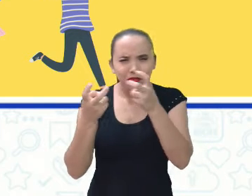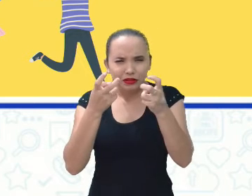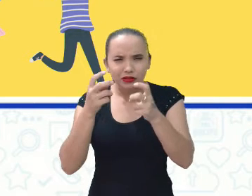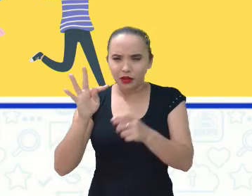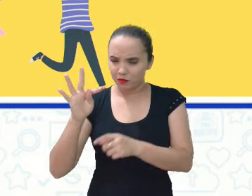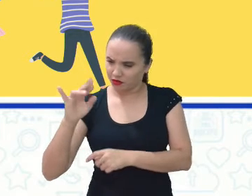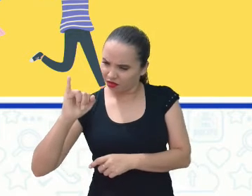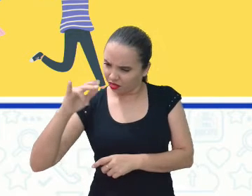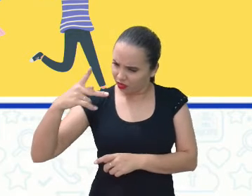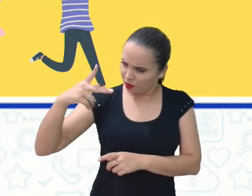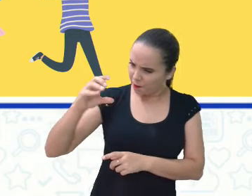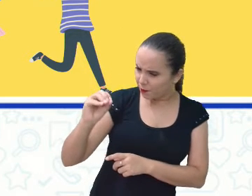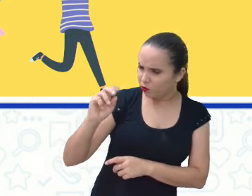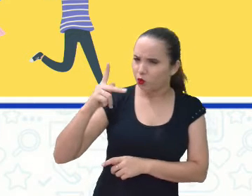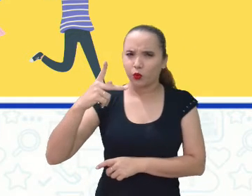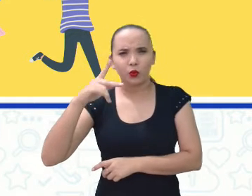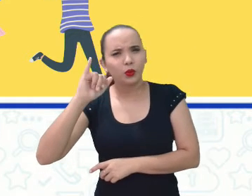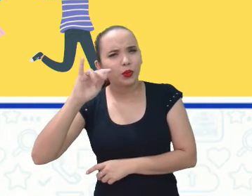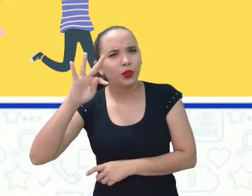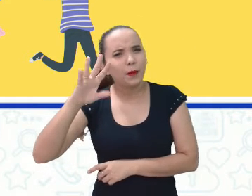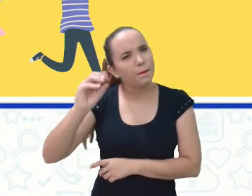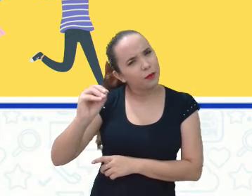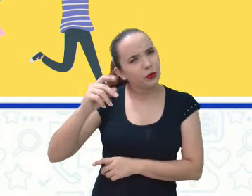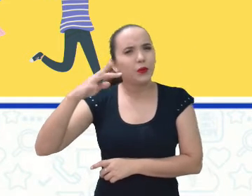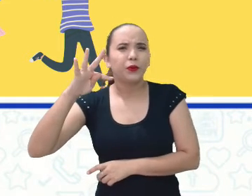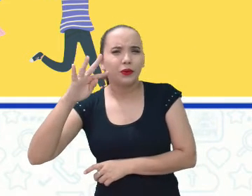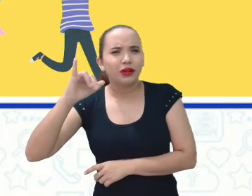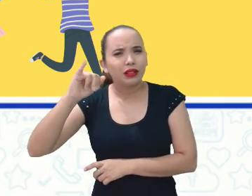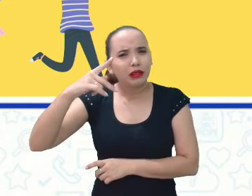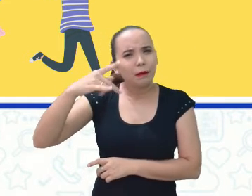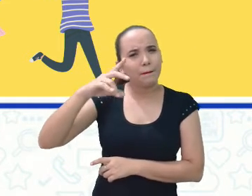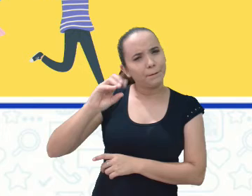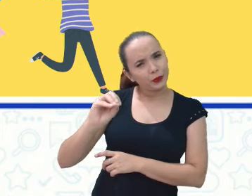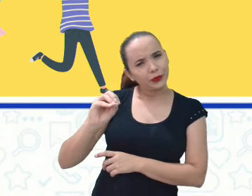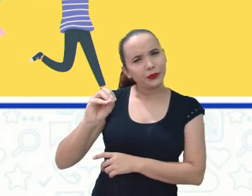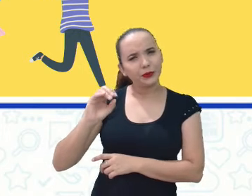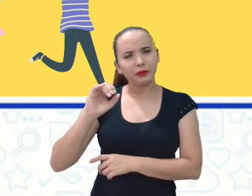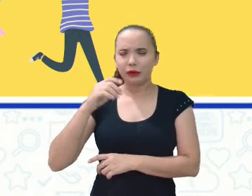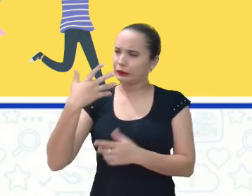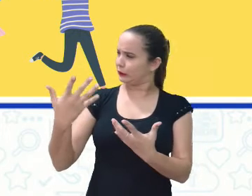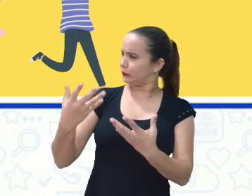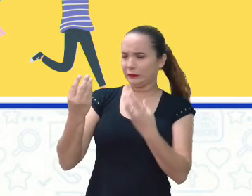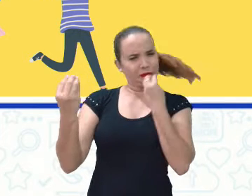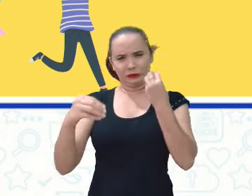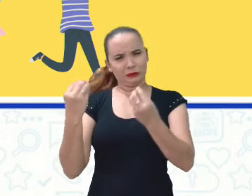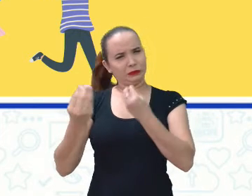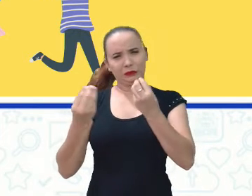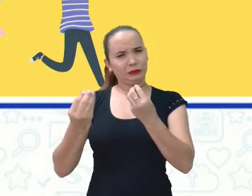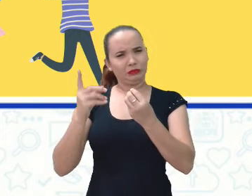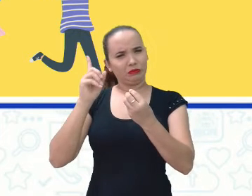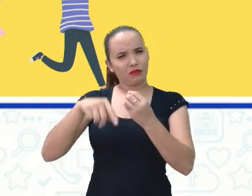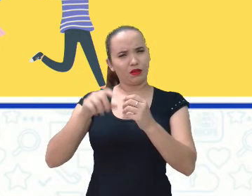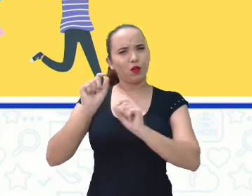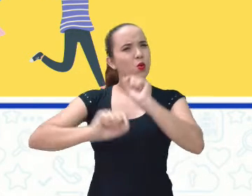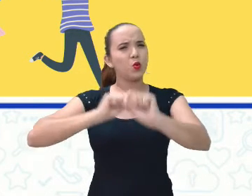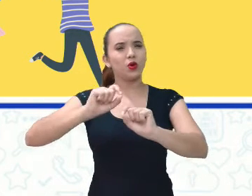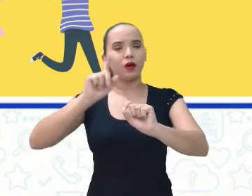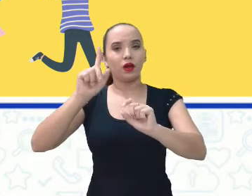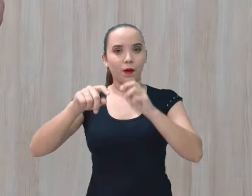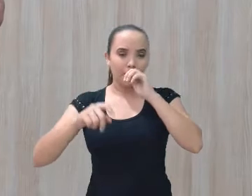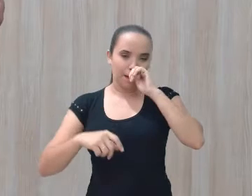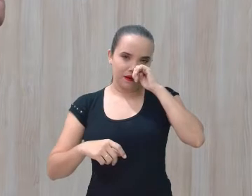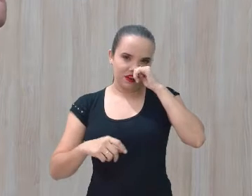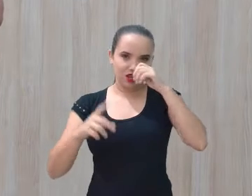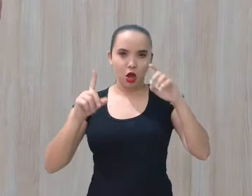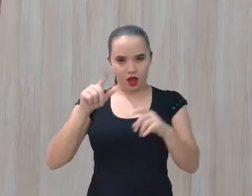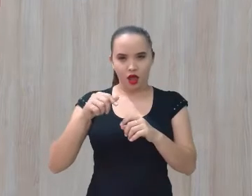só sabe falar tipo assim. Tipo assim. Tipo assim. Ela Será é tipo que essa gíria, né, essa